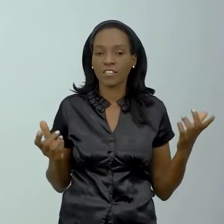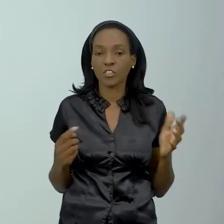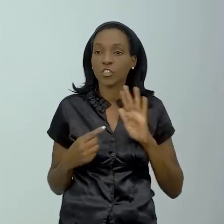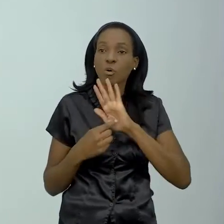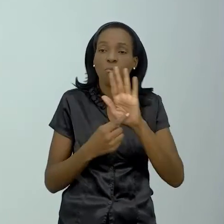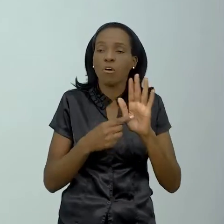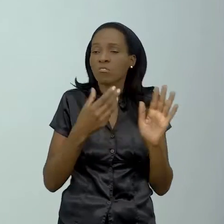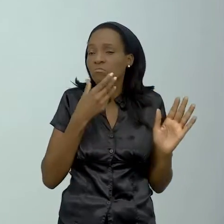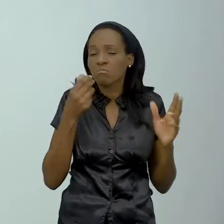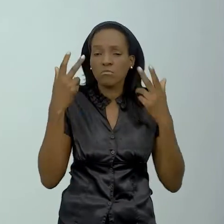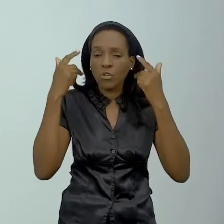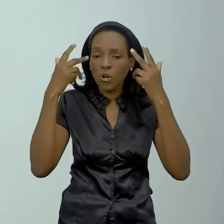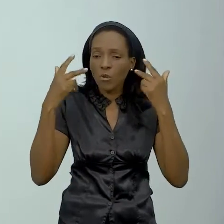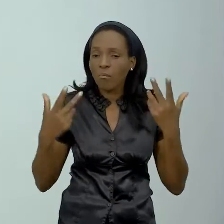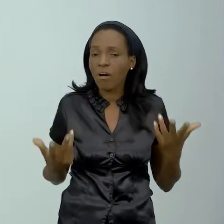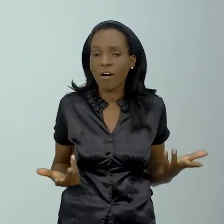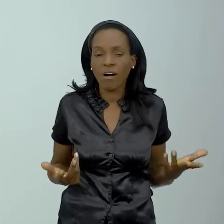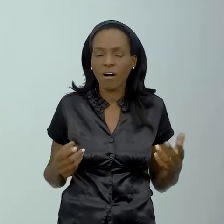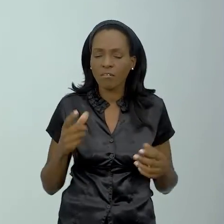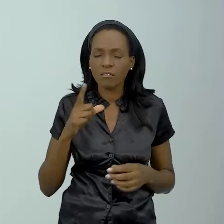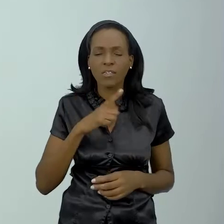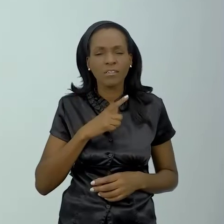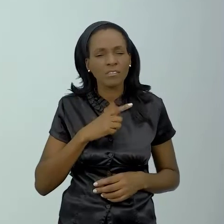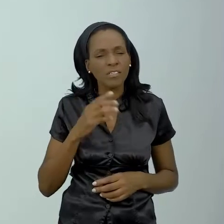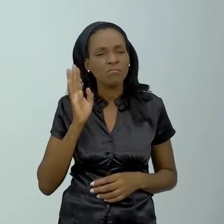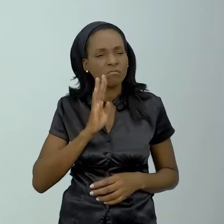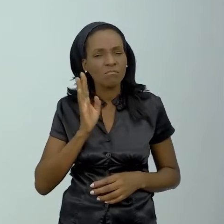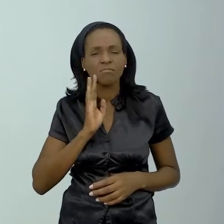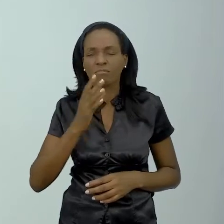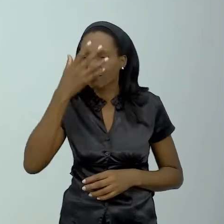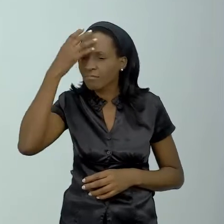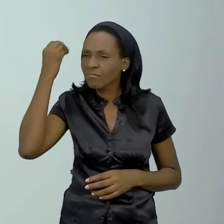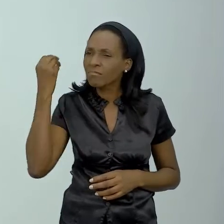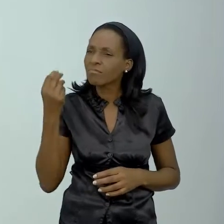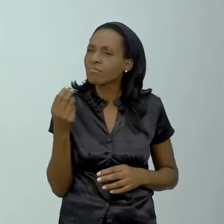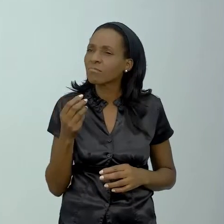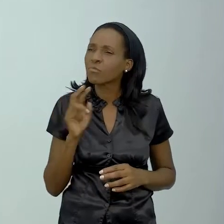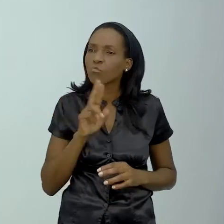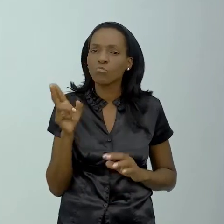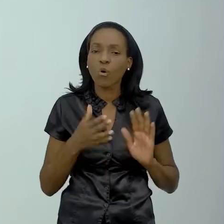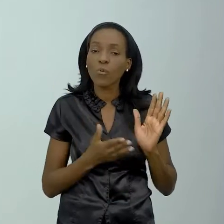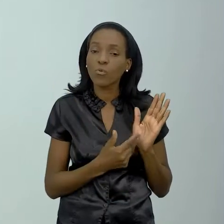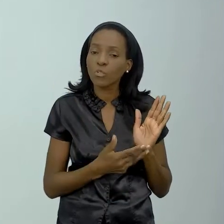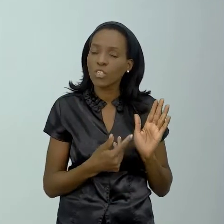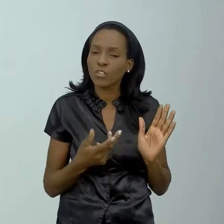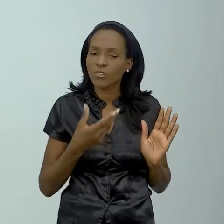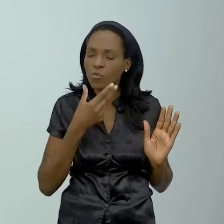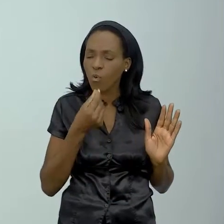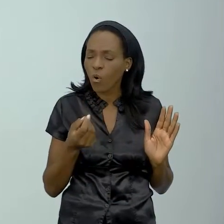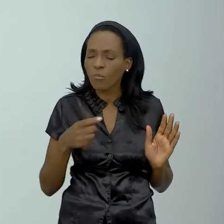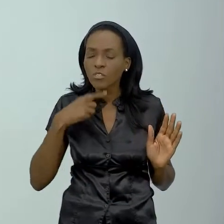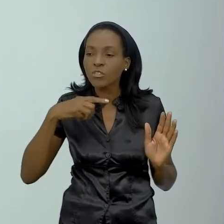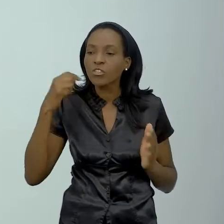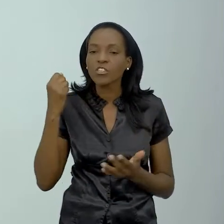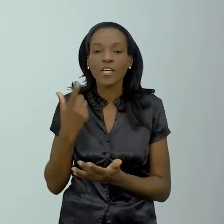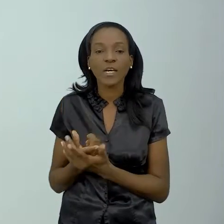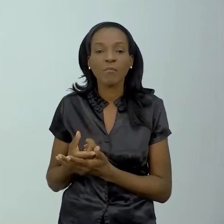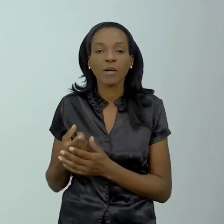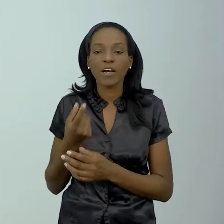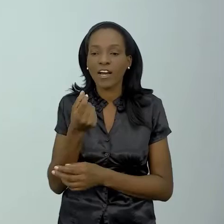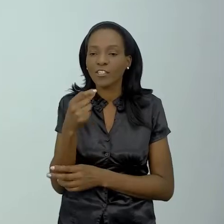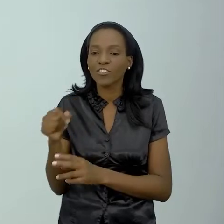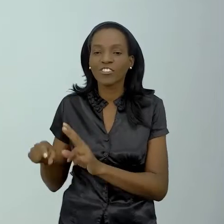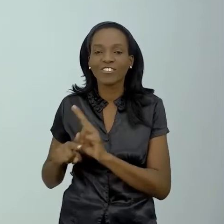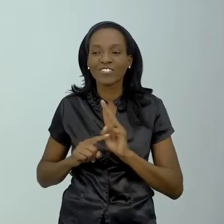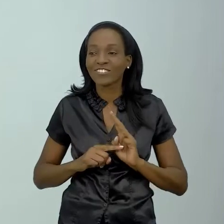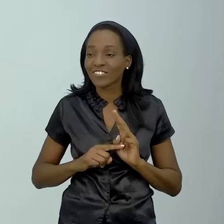homem comum. Aquele cara, tem um livro muito bacana, que eu esqueci o nome, que é a história de um cara que ele não consegue pagar um empréstimo